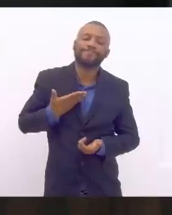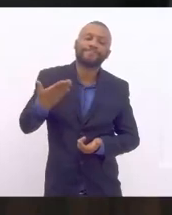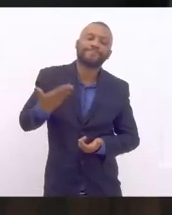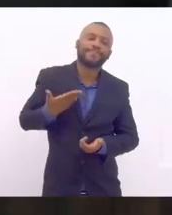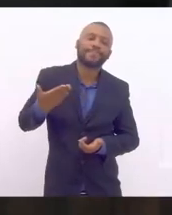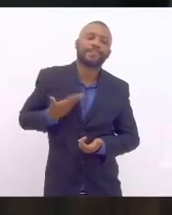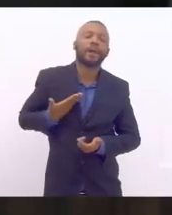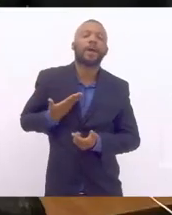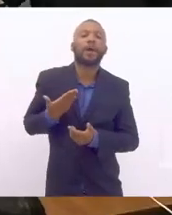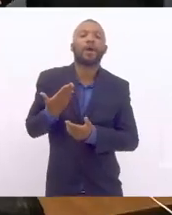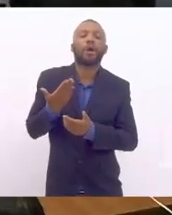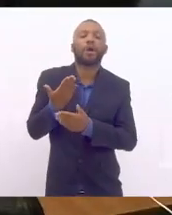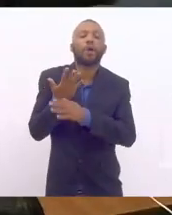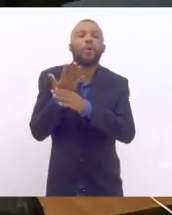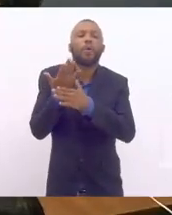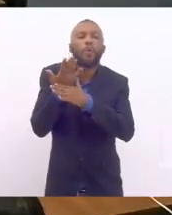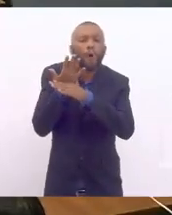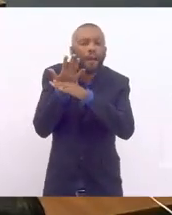UERJ um